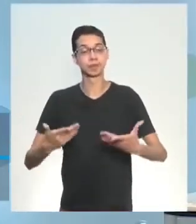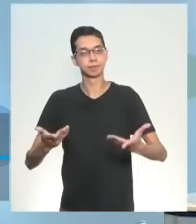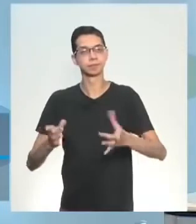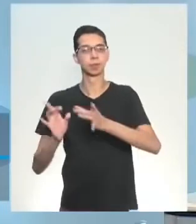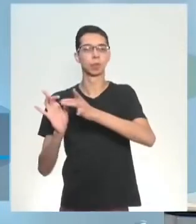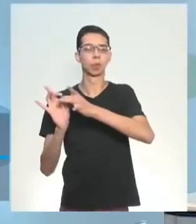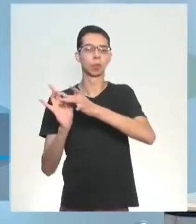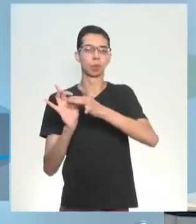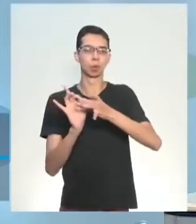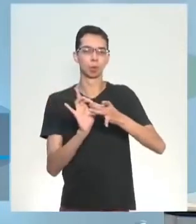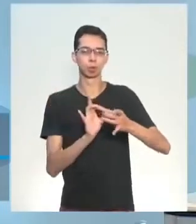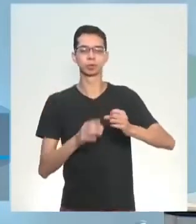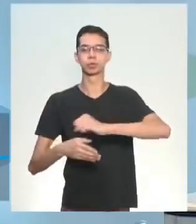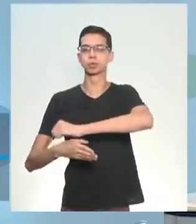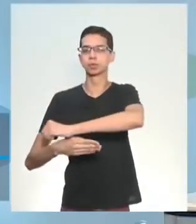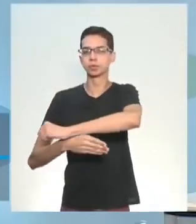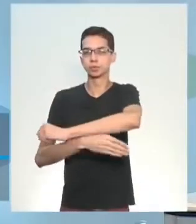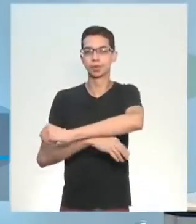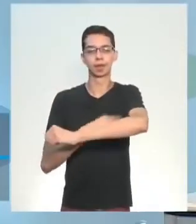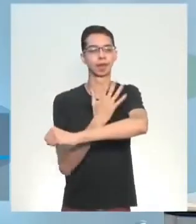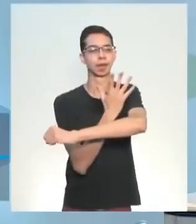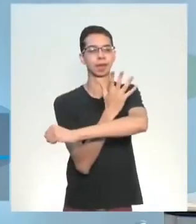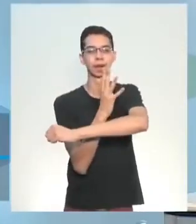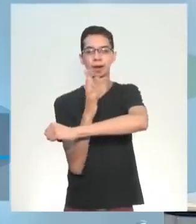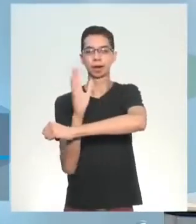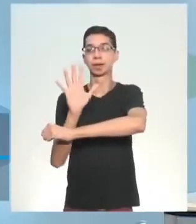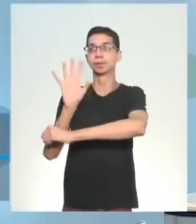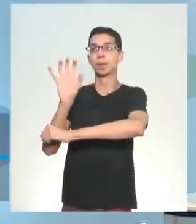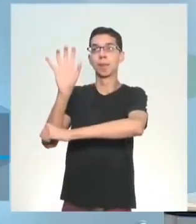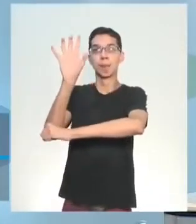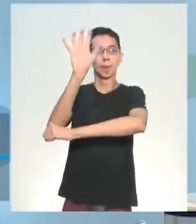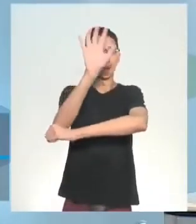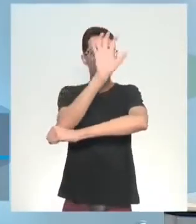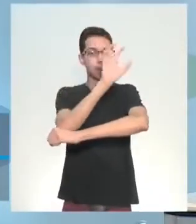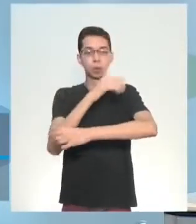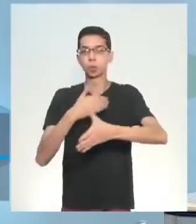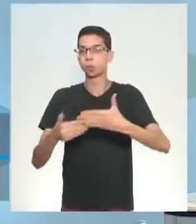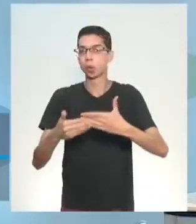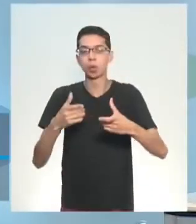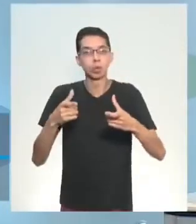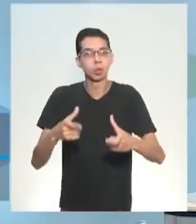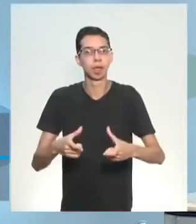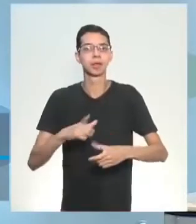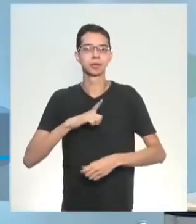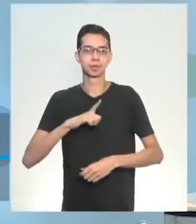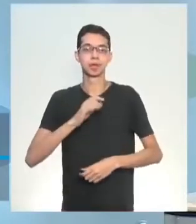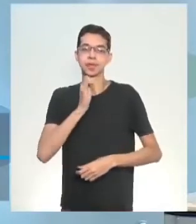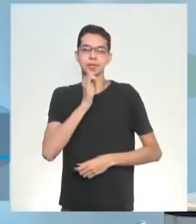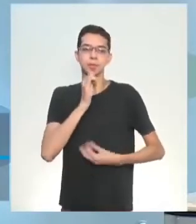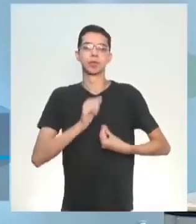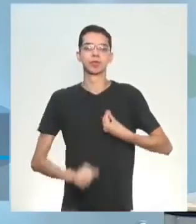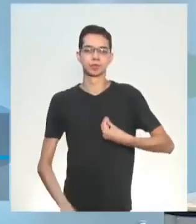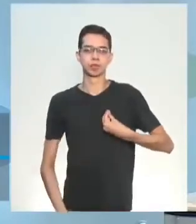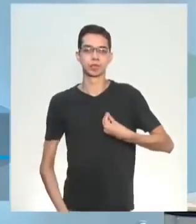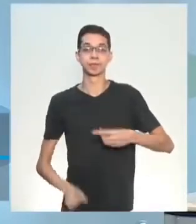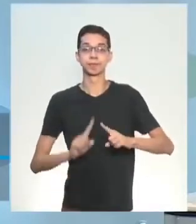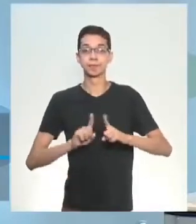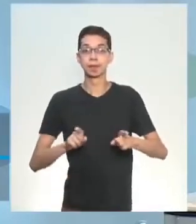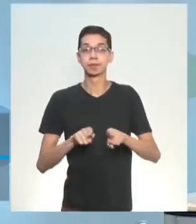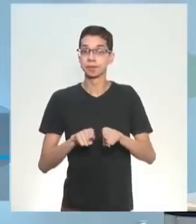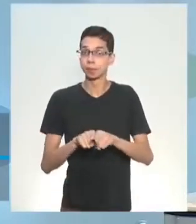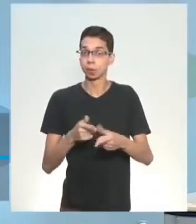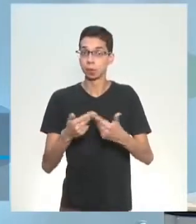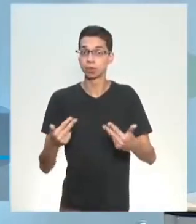gente, qualquer lugar que tenha seres vivos interagindo com coisas não vivas, eu posso considerar um ecossistema, desde